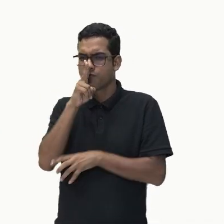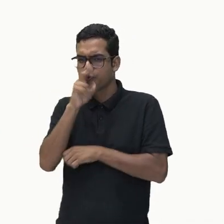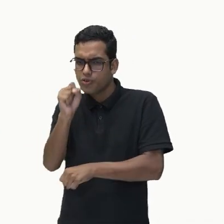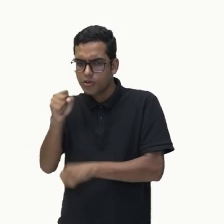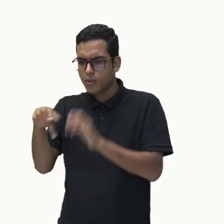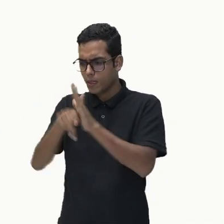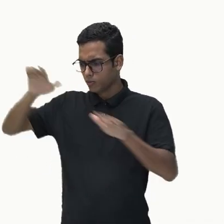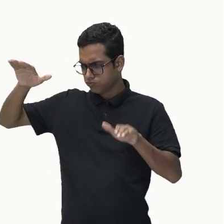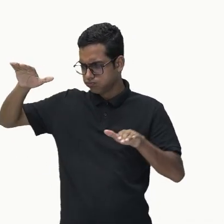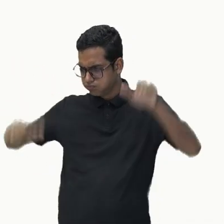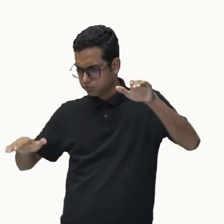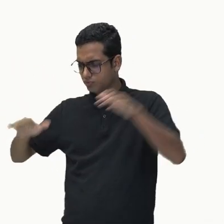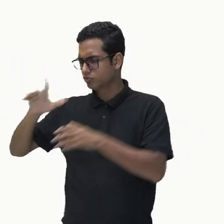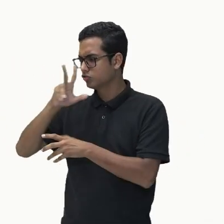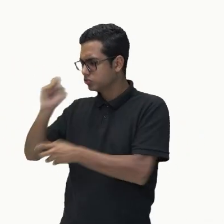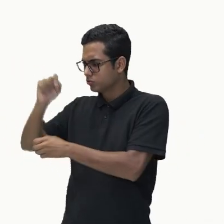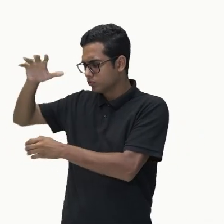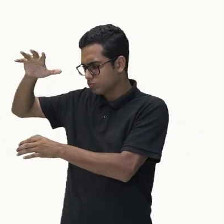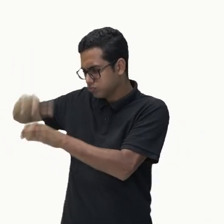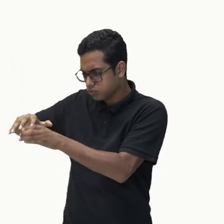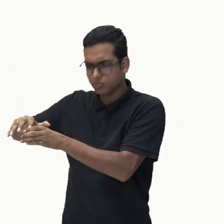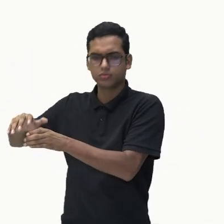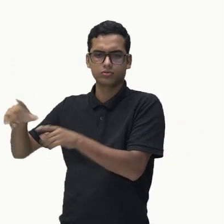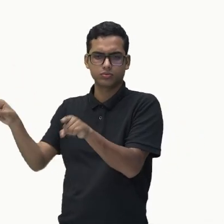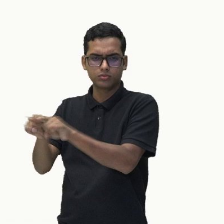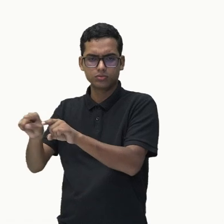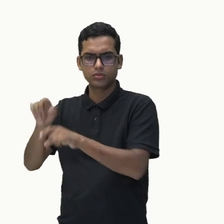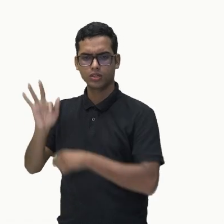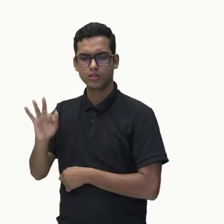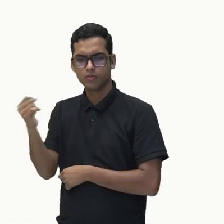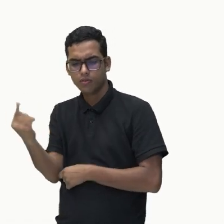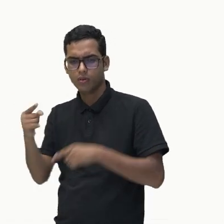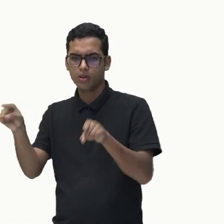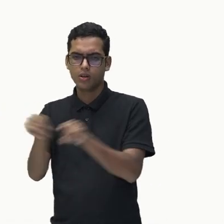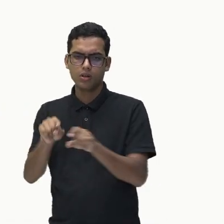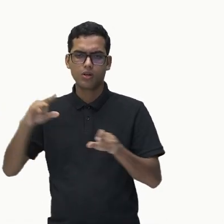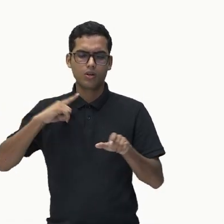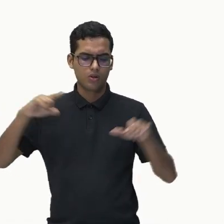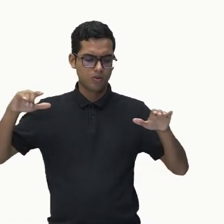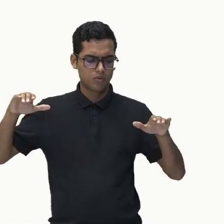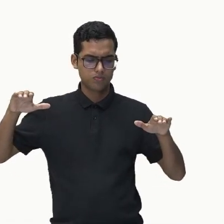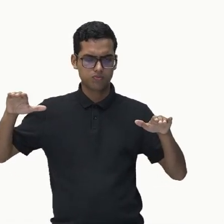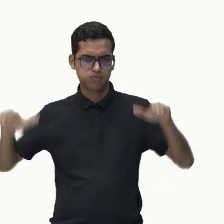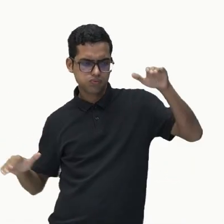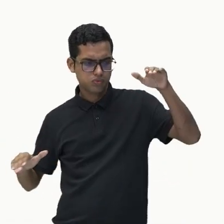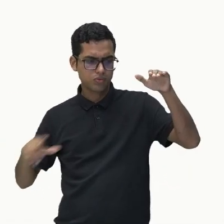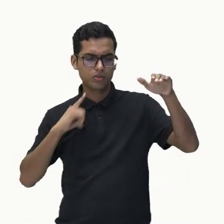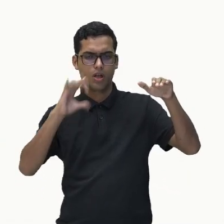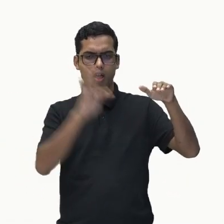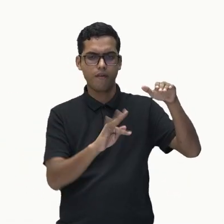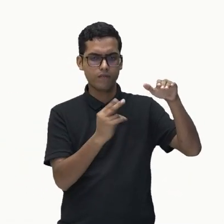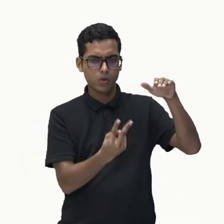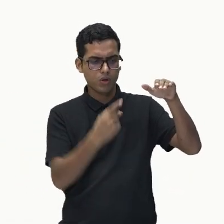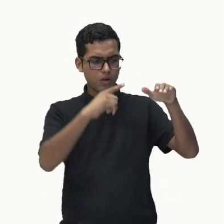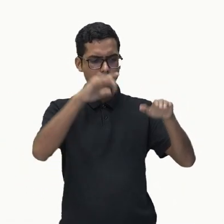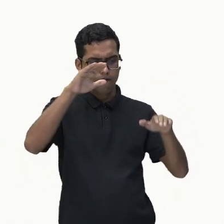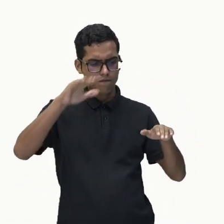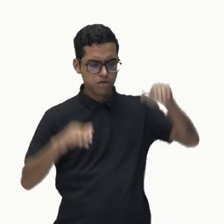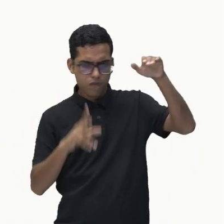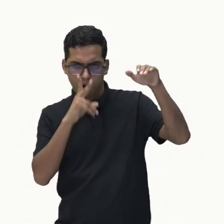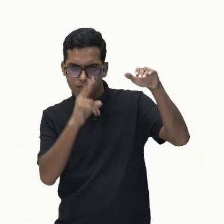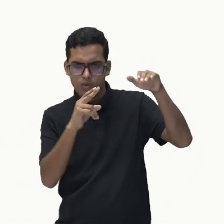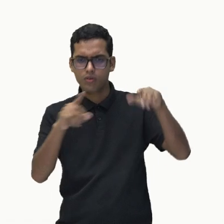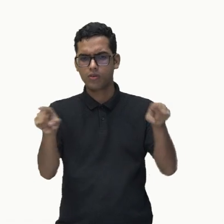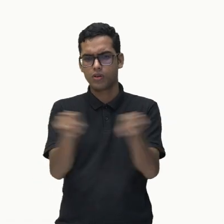aqui eu tenho uma força F1 e aqui eu vou ter para cima, empurrando aqui para cima, eu vou ter uma força F2, o que eu ganho